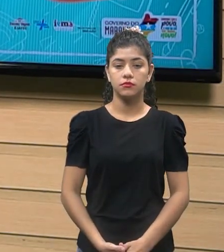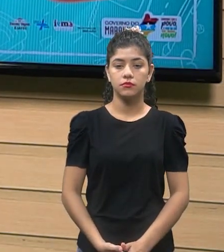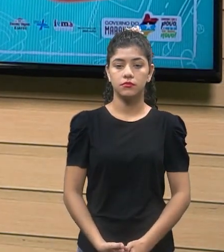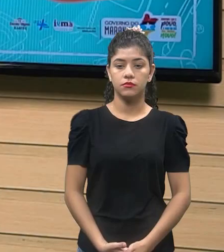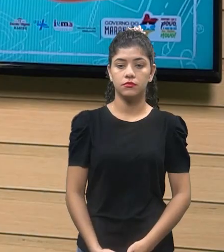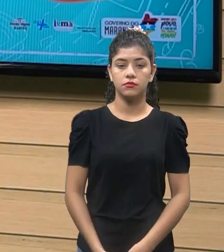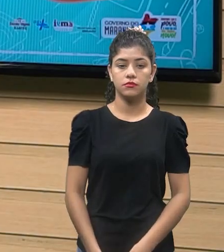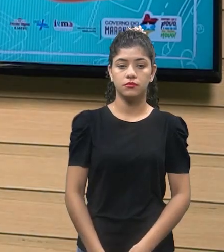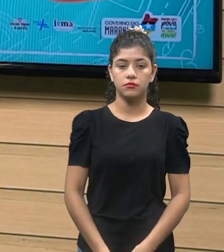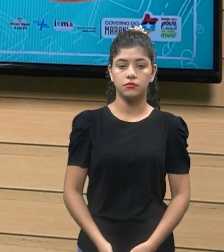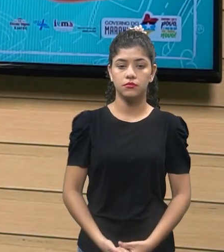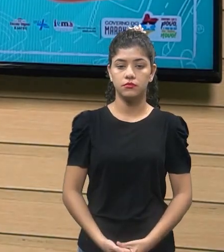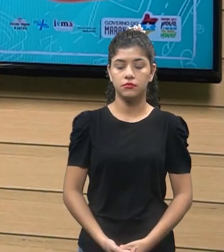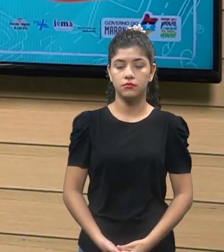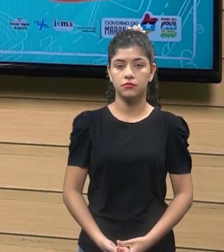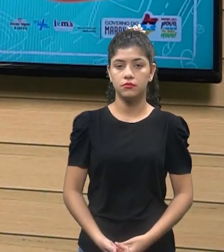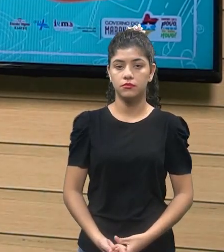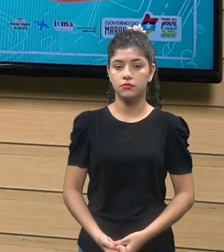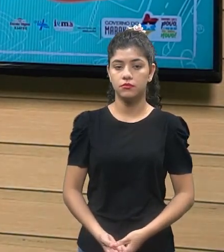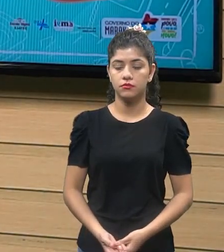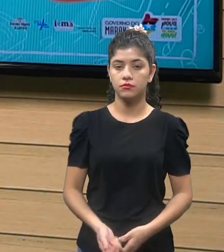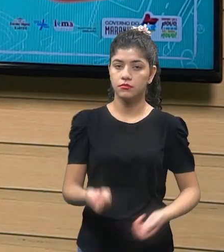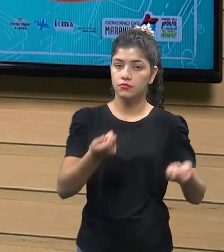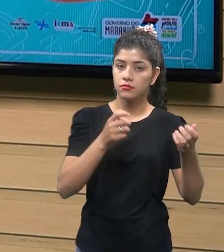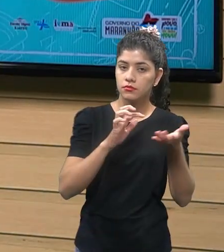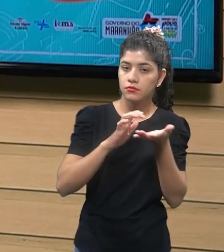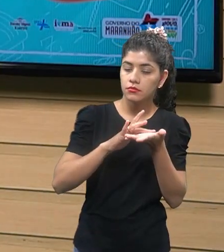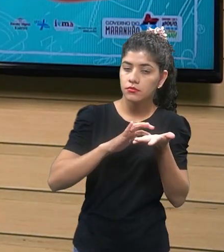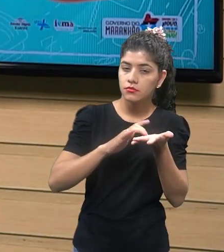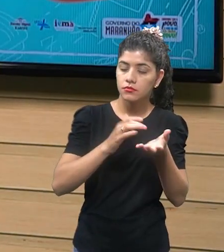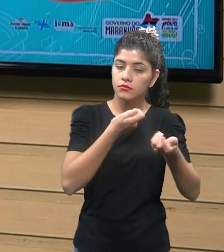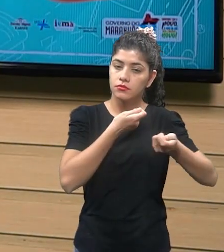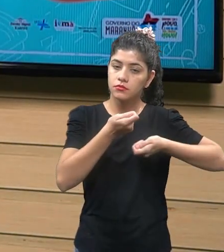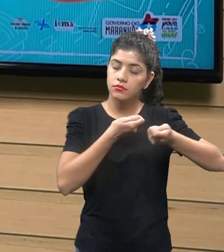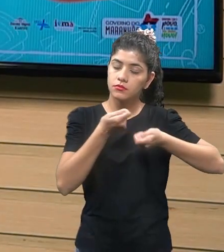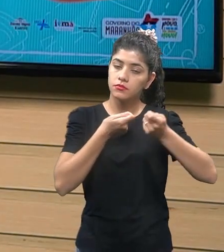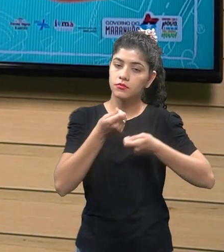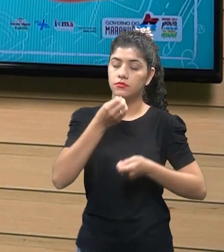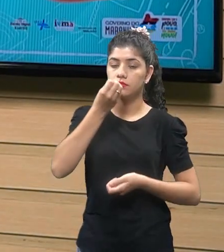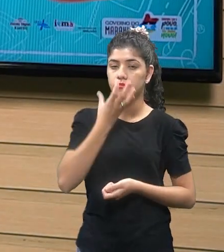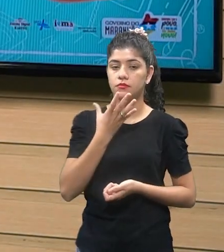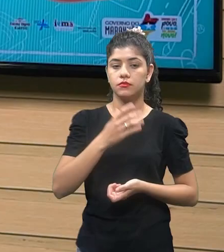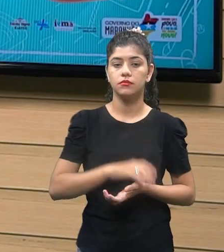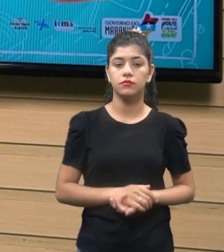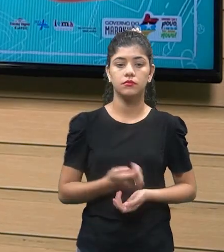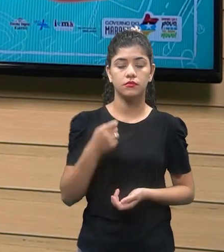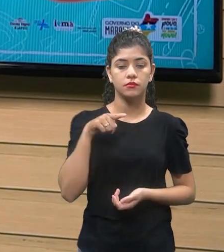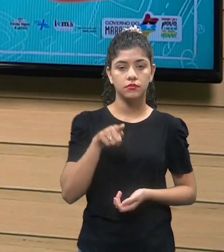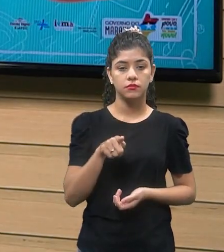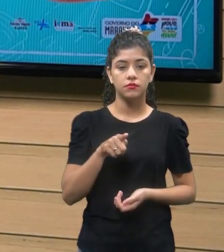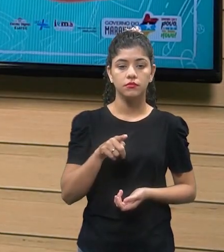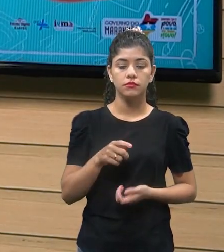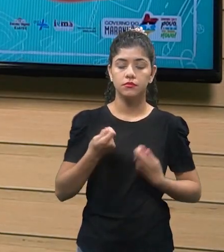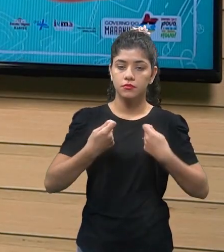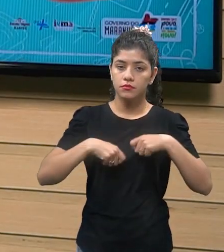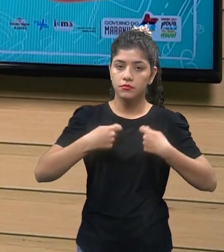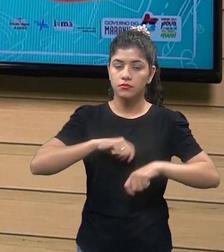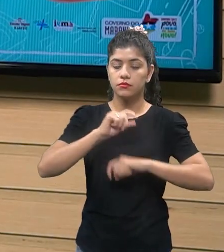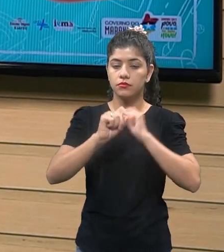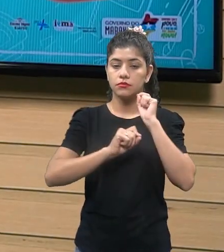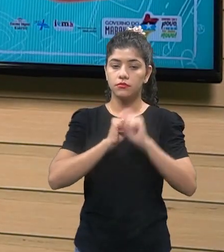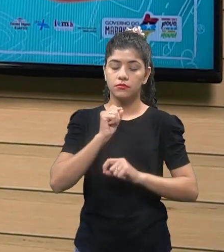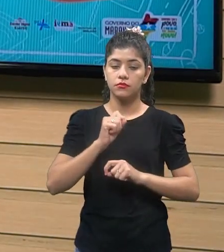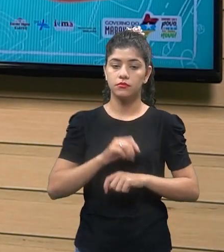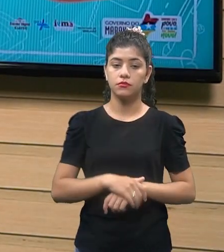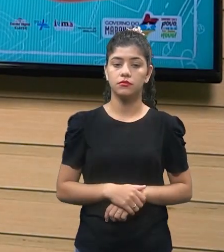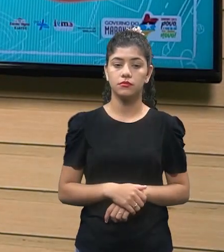ele tem uma alta precisão no controle. Isso quer dizer que quando você